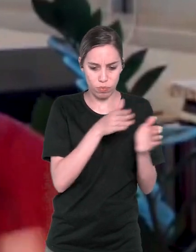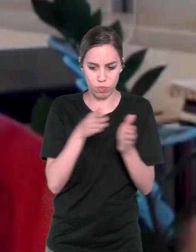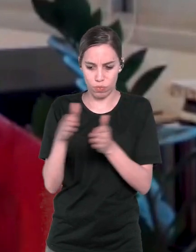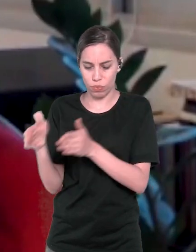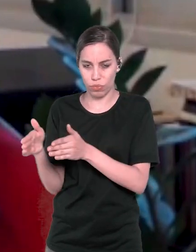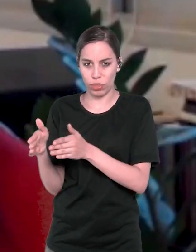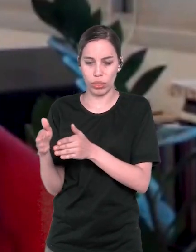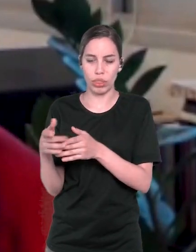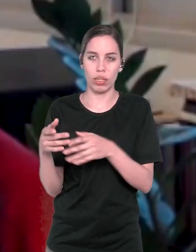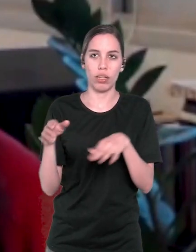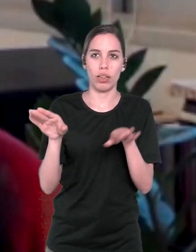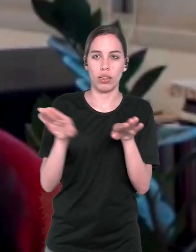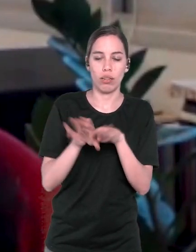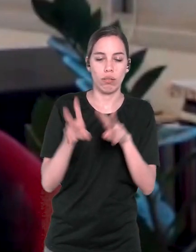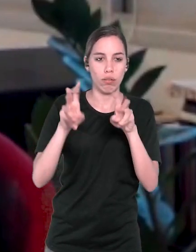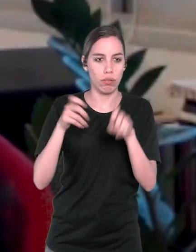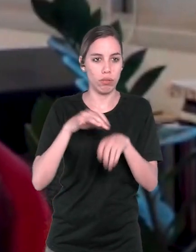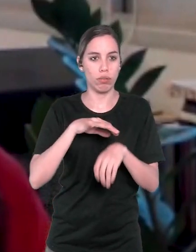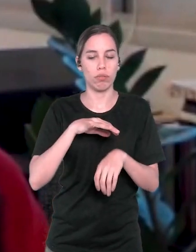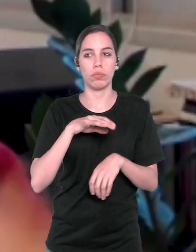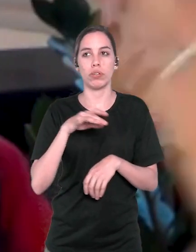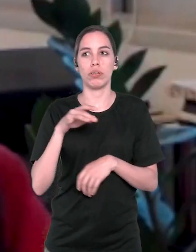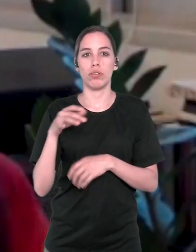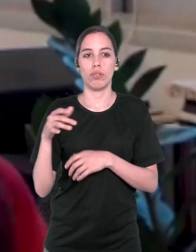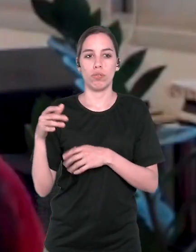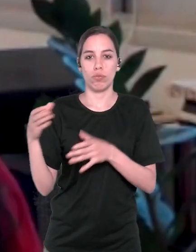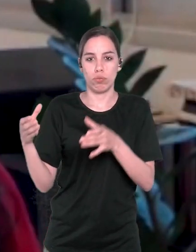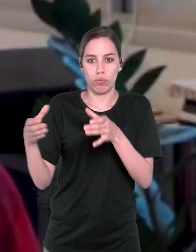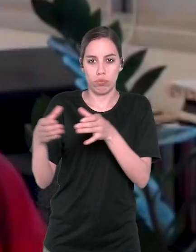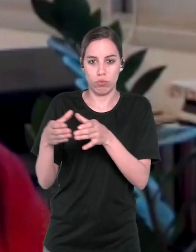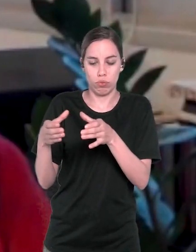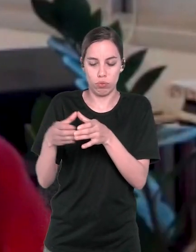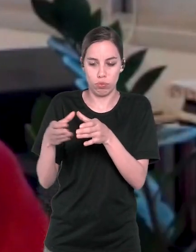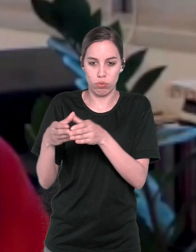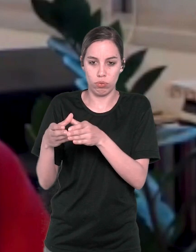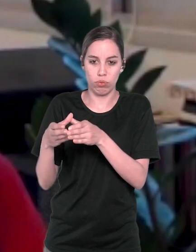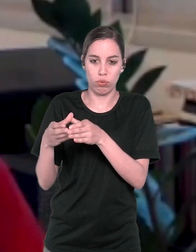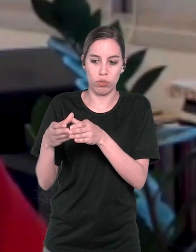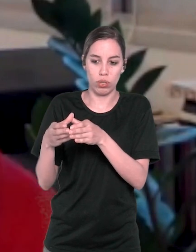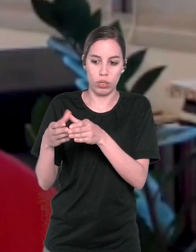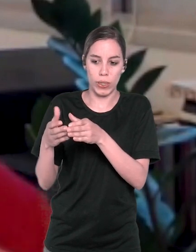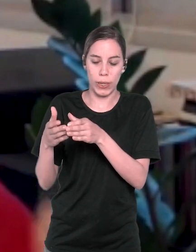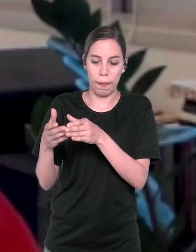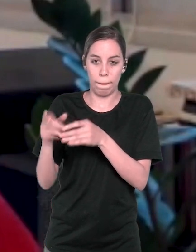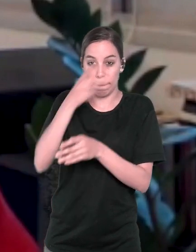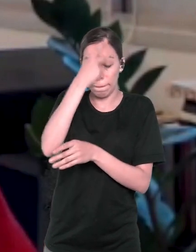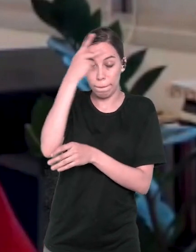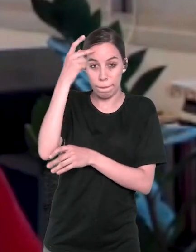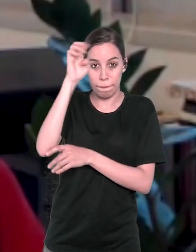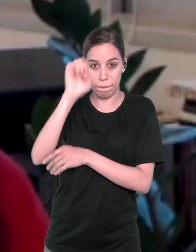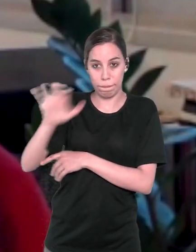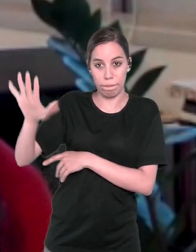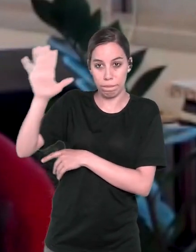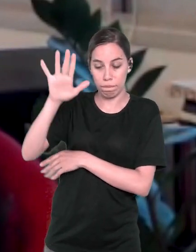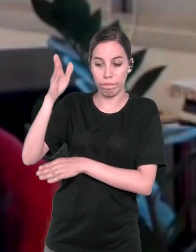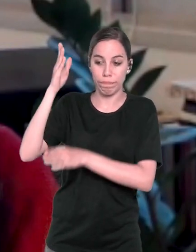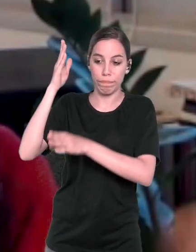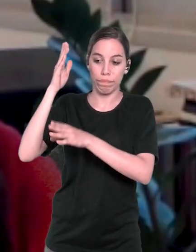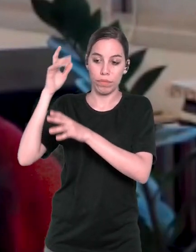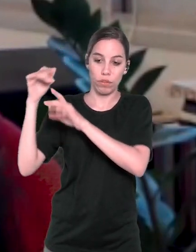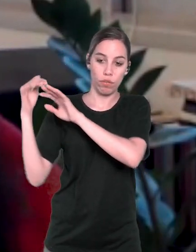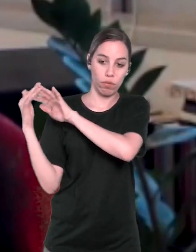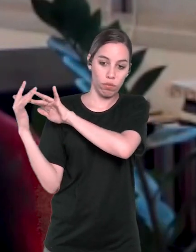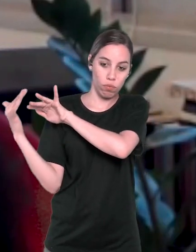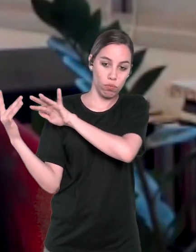europeus que vieram, né, para chamado Novo Mundo, né, e descobriram